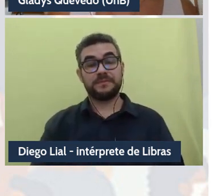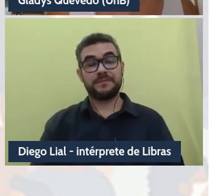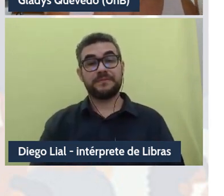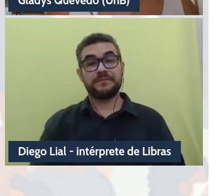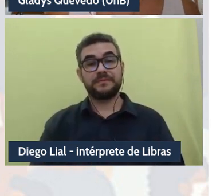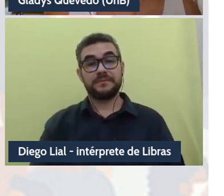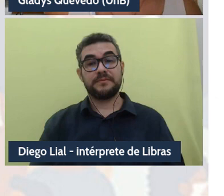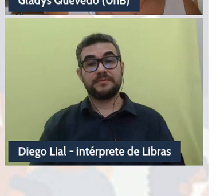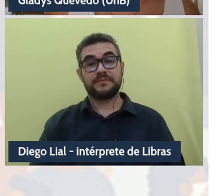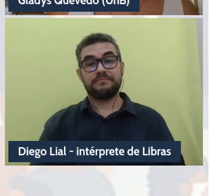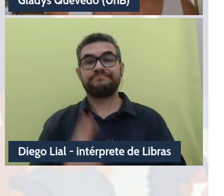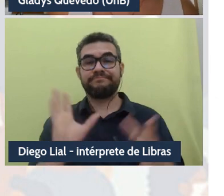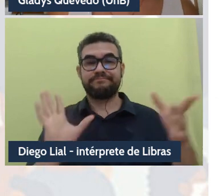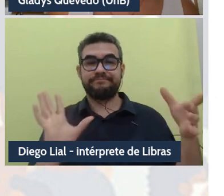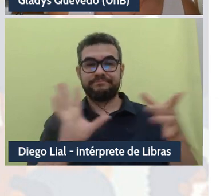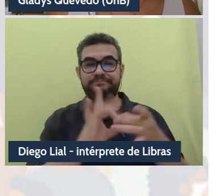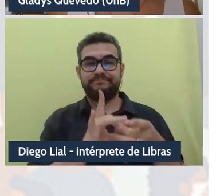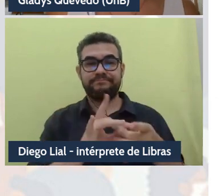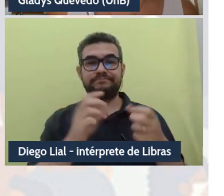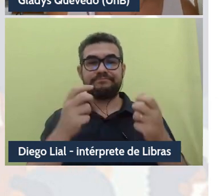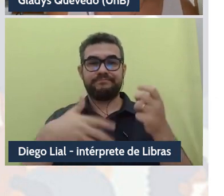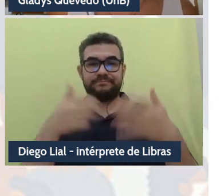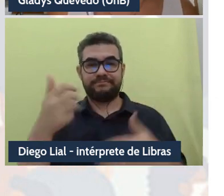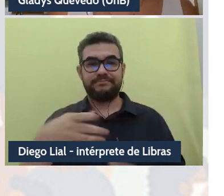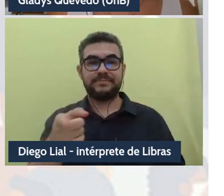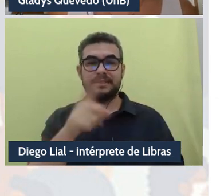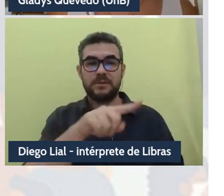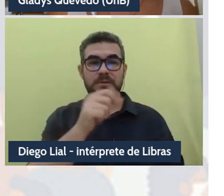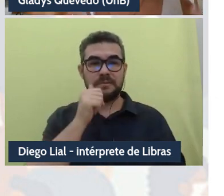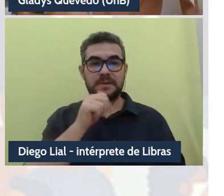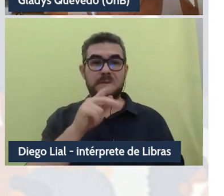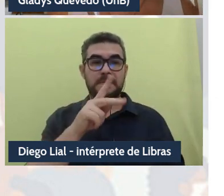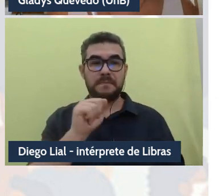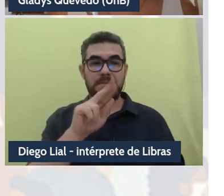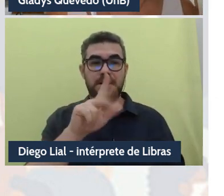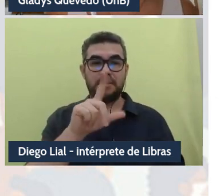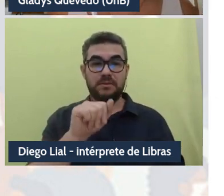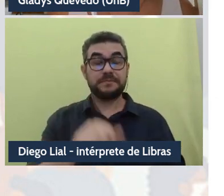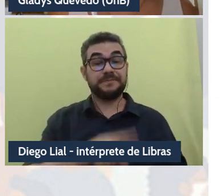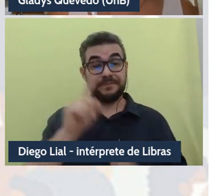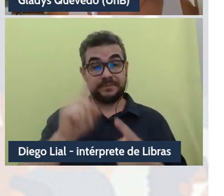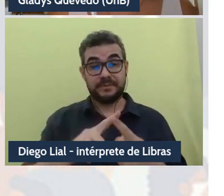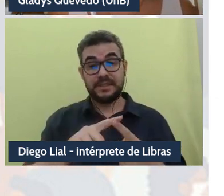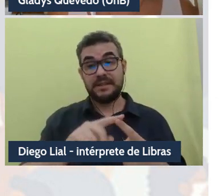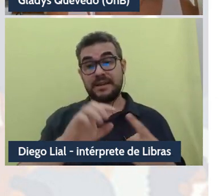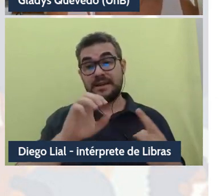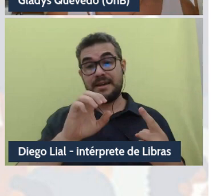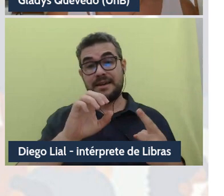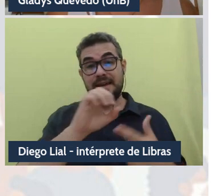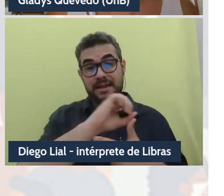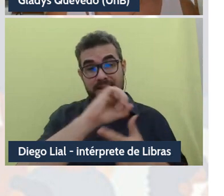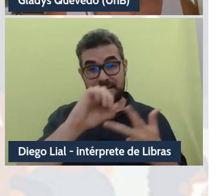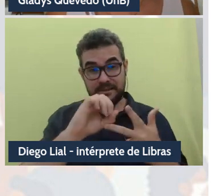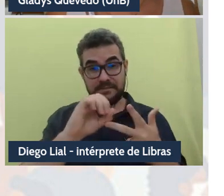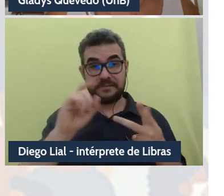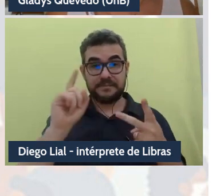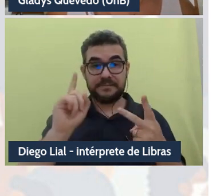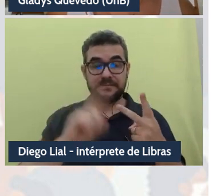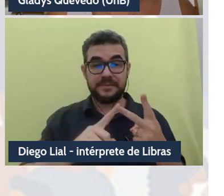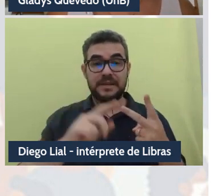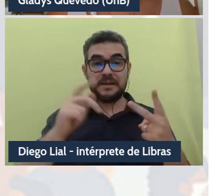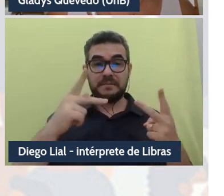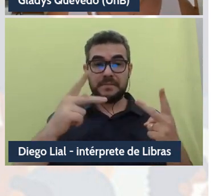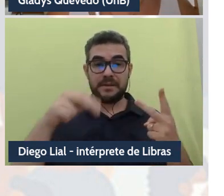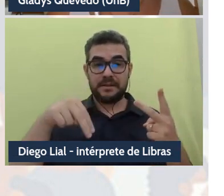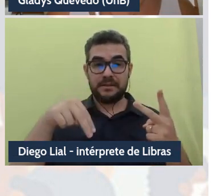Paula. Nós temos o Enem, nós temos a BNCC, que incidem sobre o PNLD, né? Eu esqueci de falar